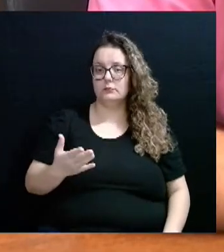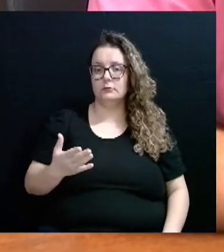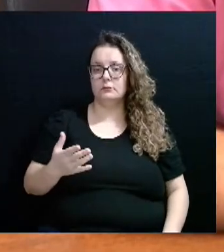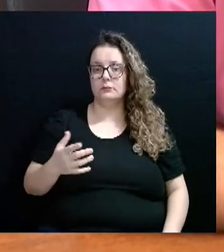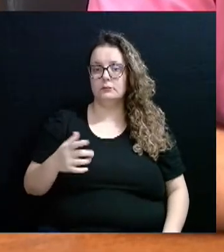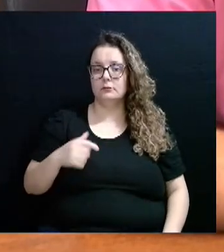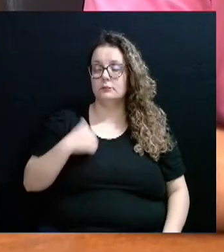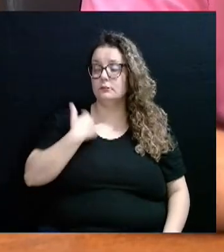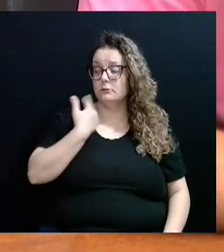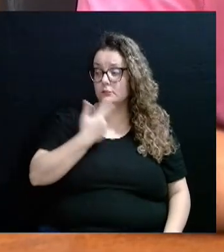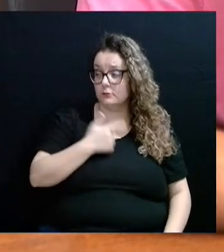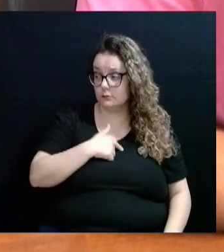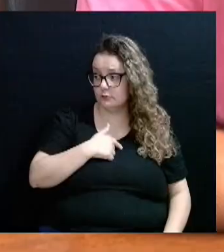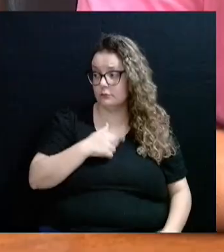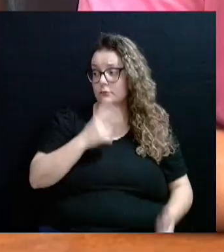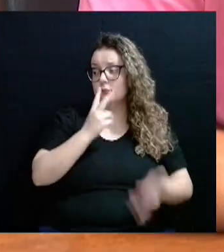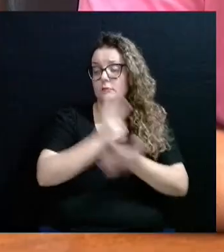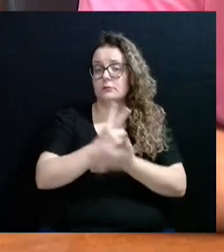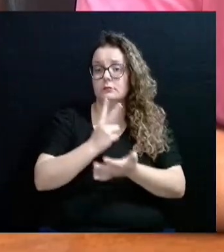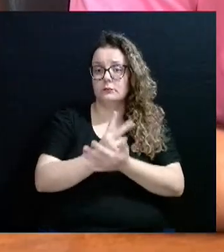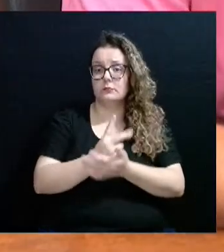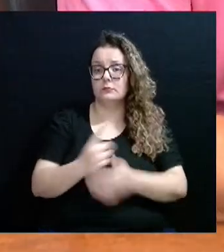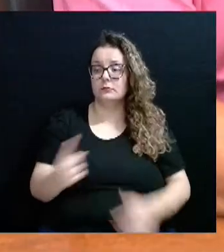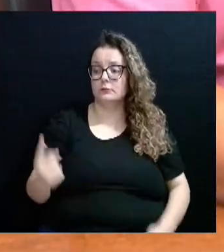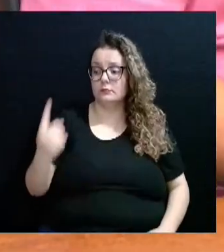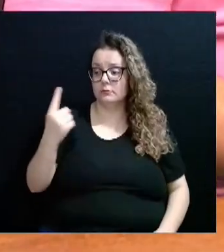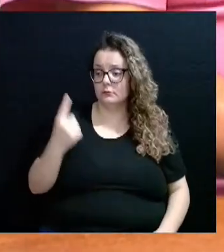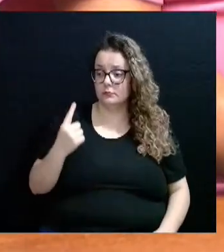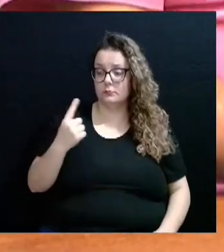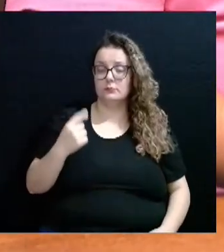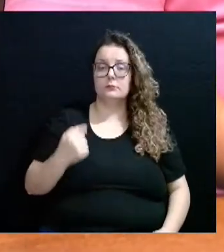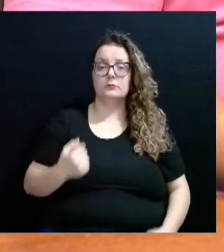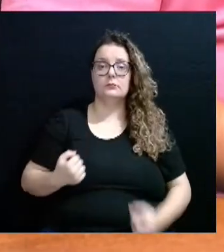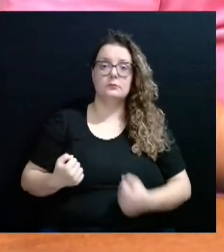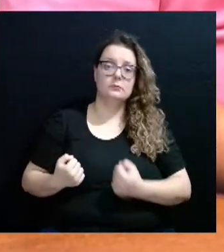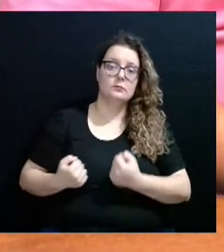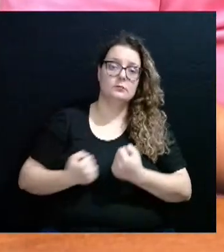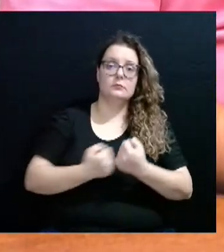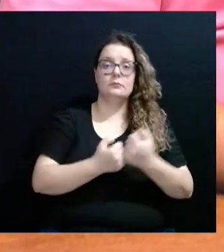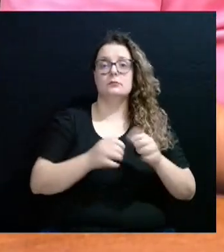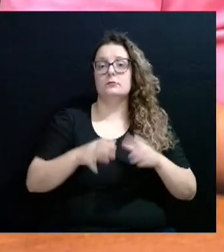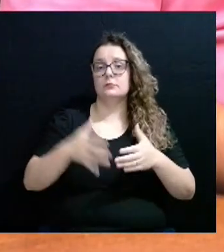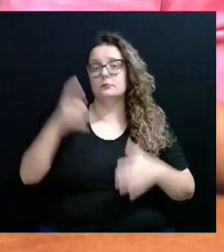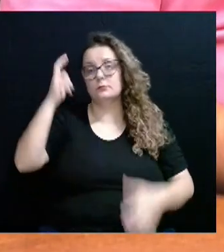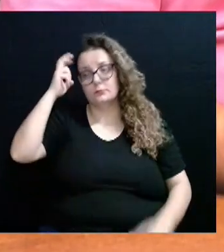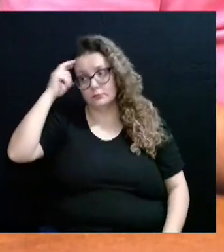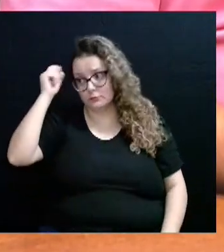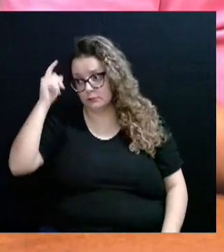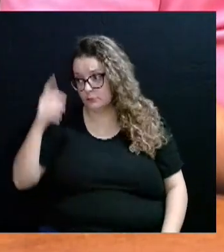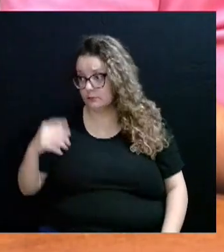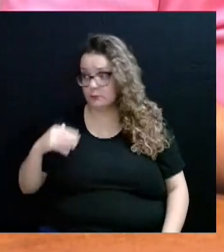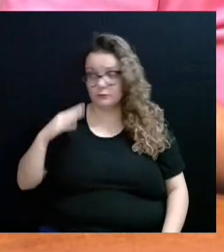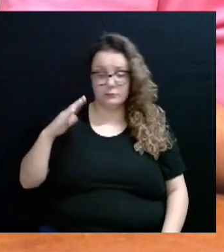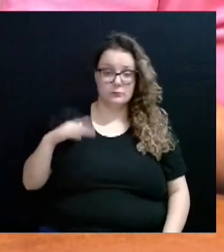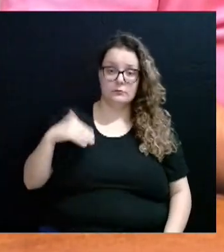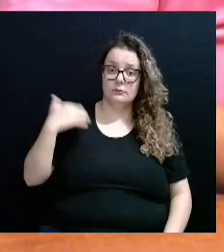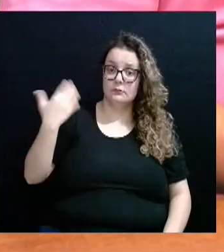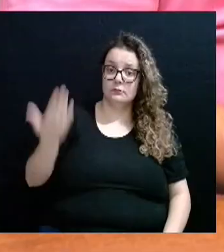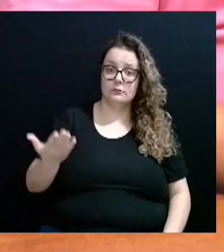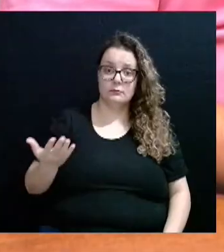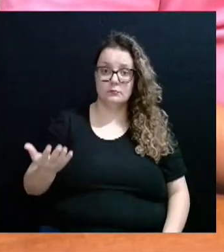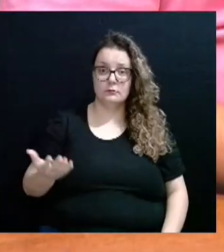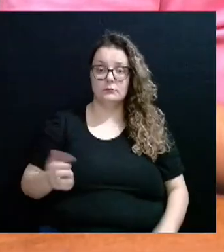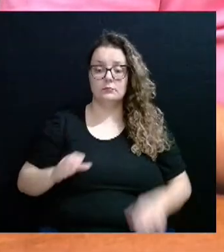éramos sempre abordados a apoiar grupos culturais de fora, grupos culturais já